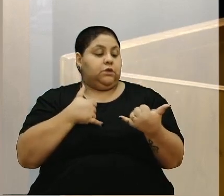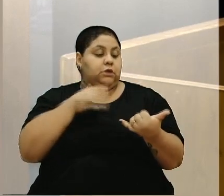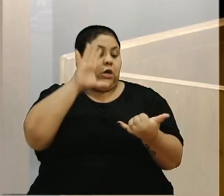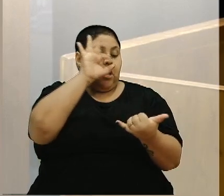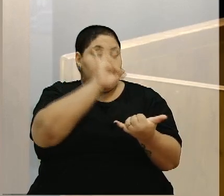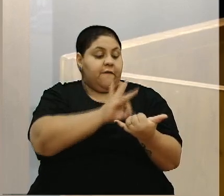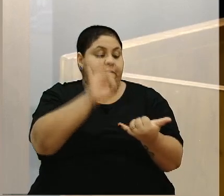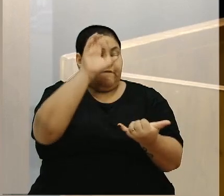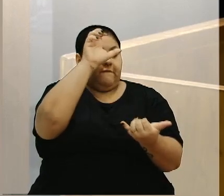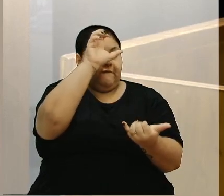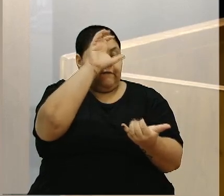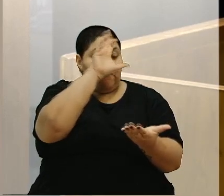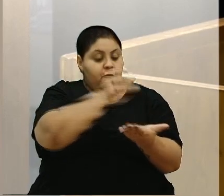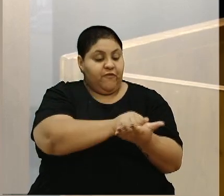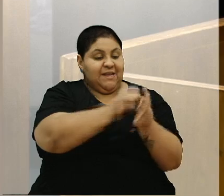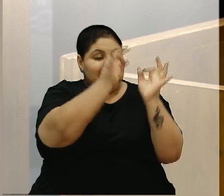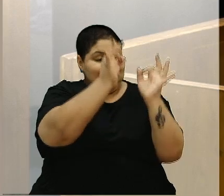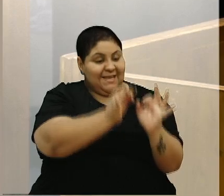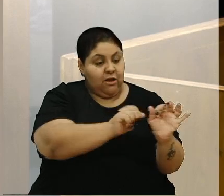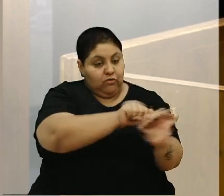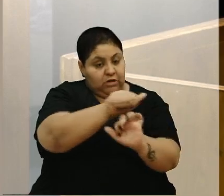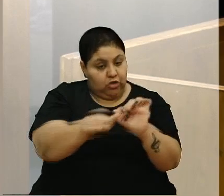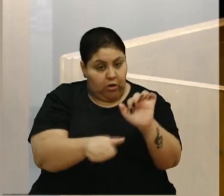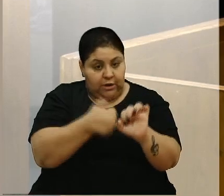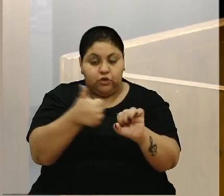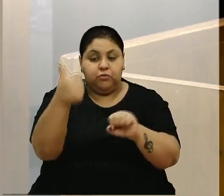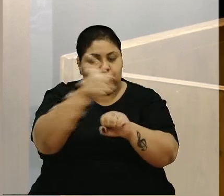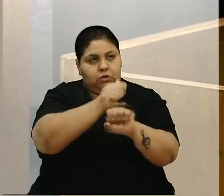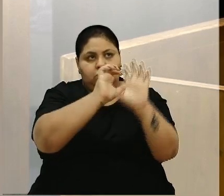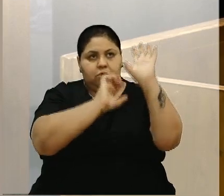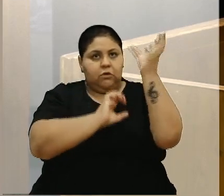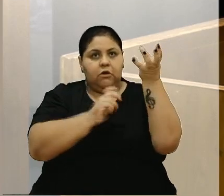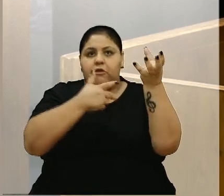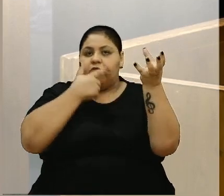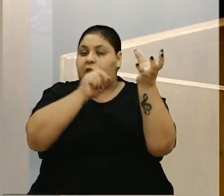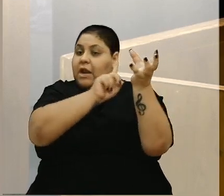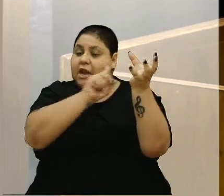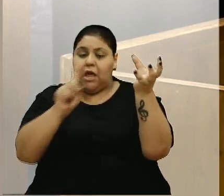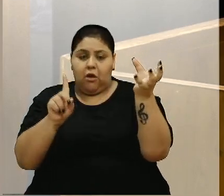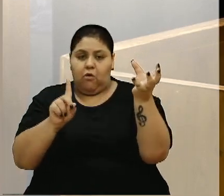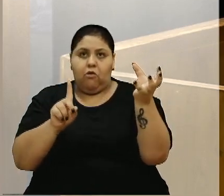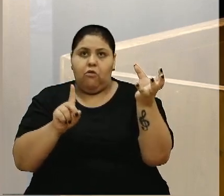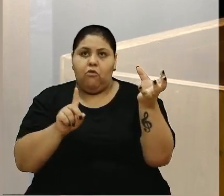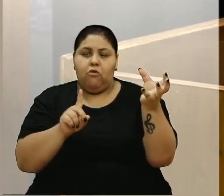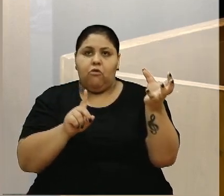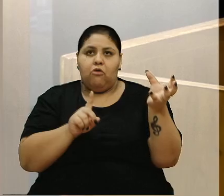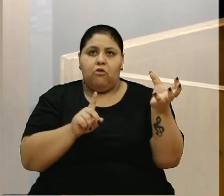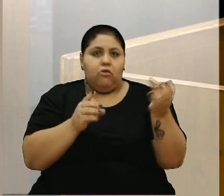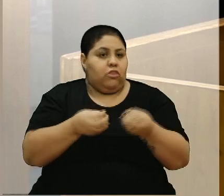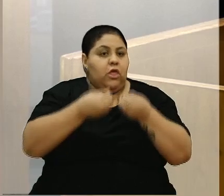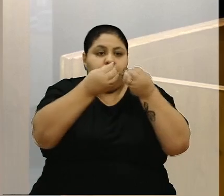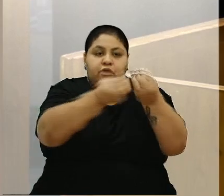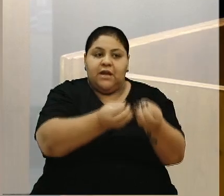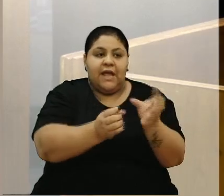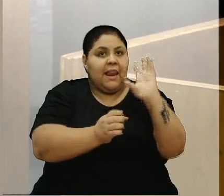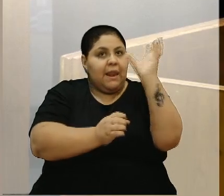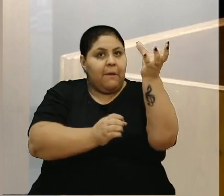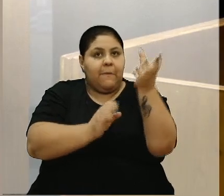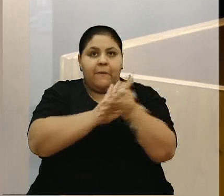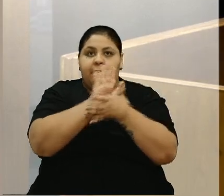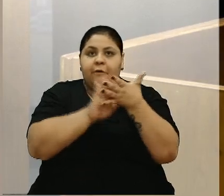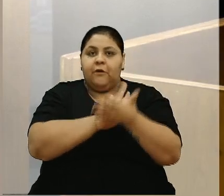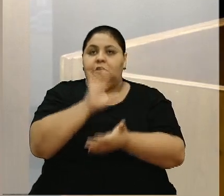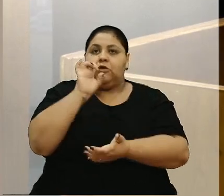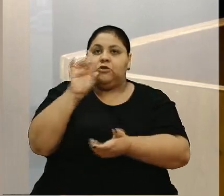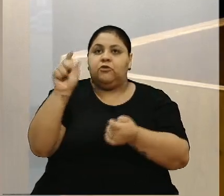momento exato ali da troca e dizer, não vendi a lâmpada, não entreguei a lâmpada para ninguém, só fiz